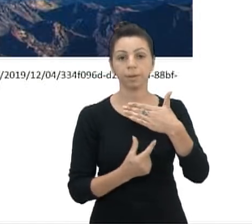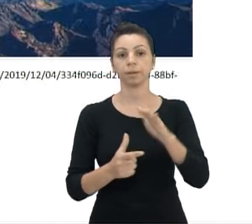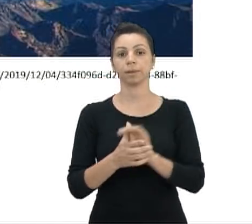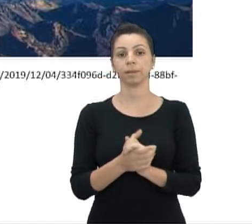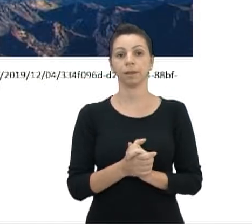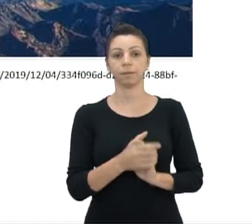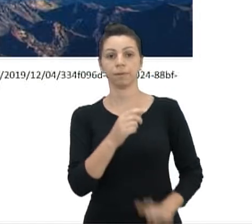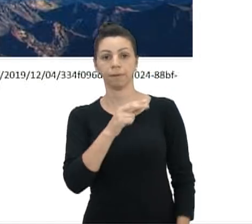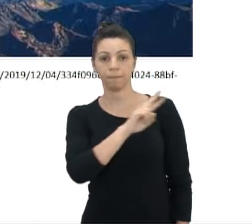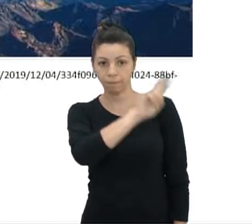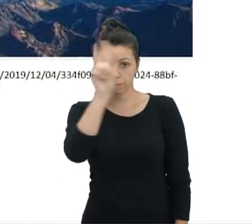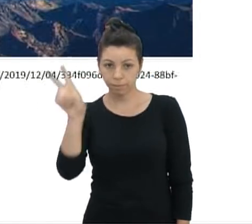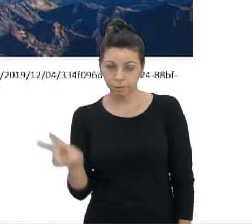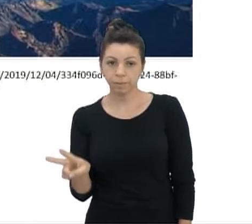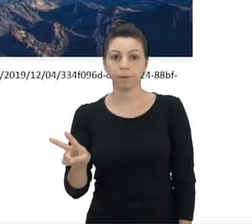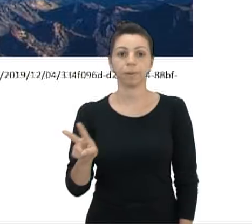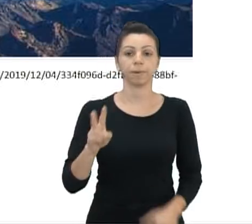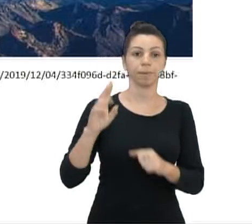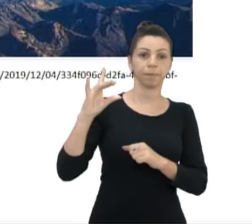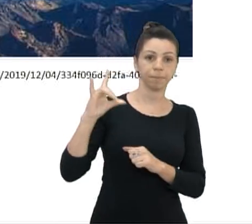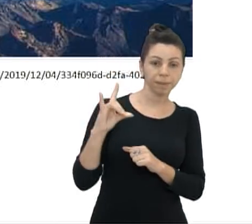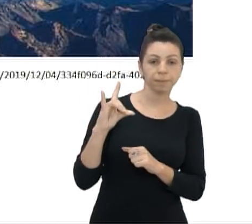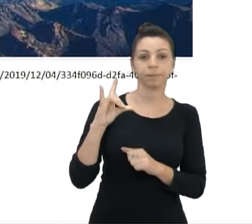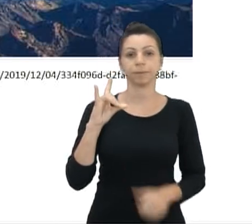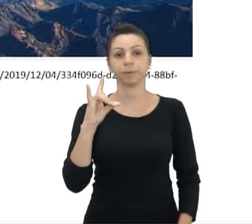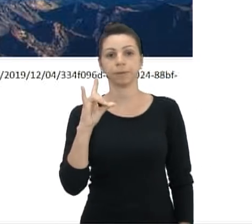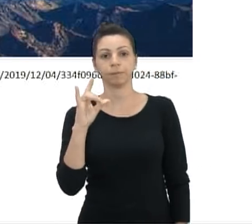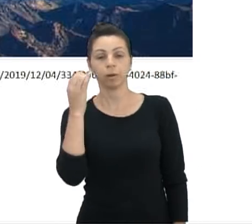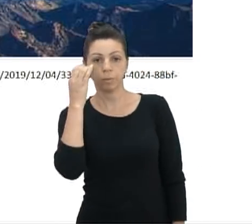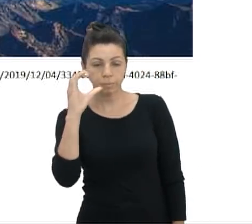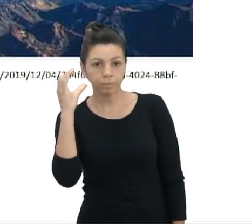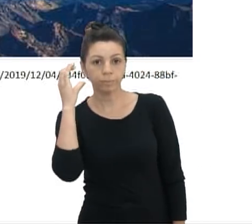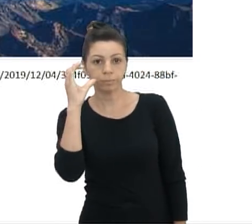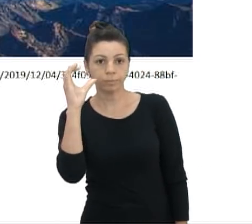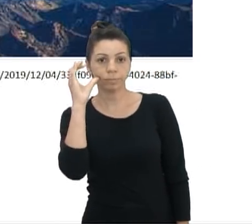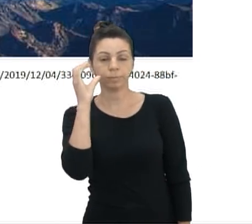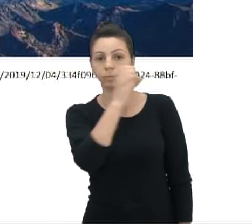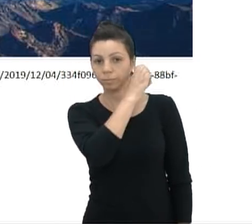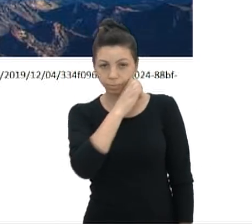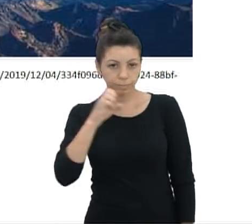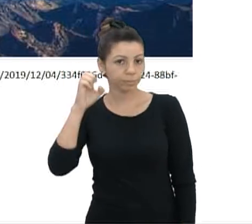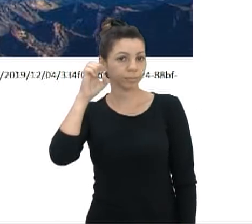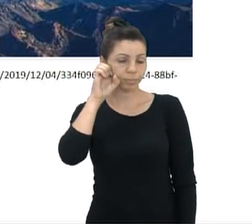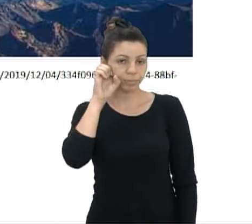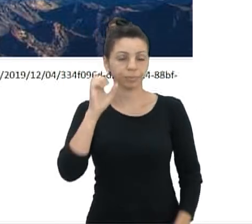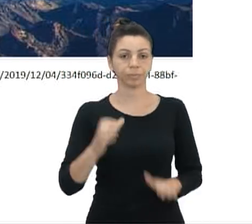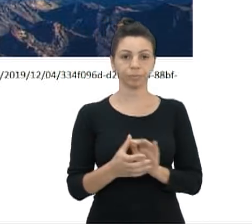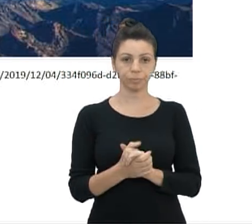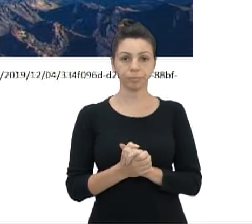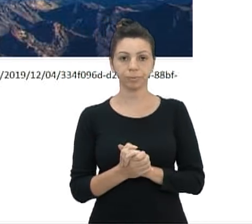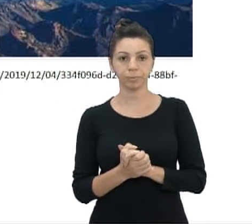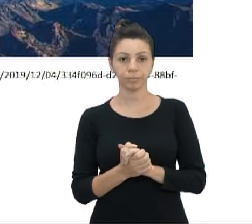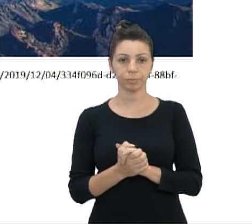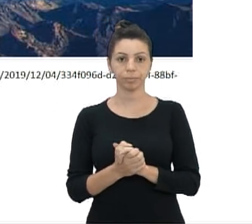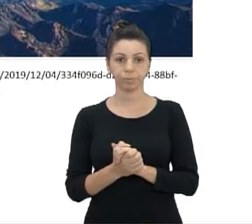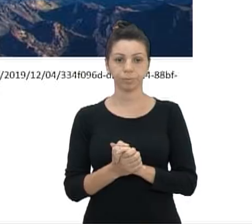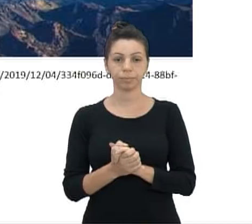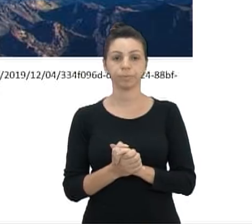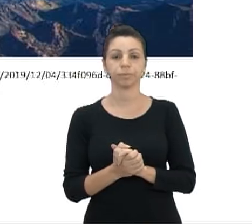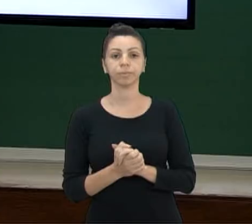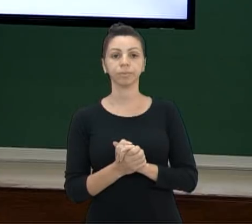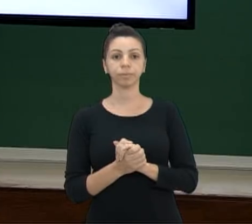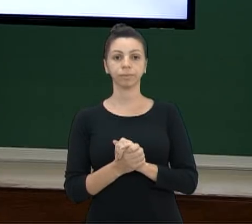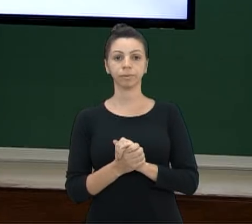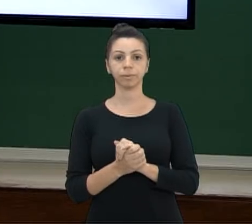Colômbia, Equador, Peru, Bolívia e Chile. E a América Andina, ela recebe essa denominação por quê? Todos